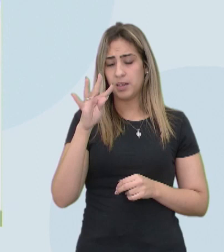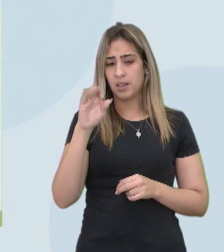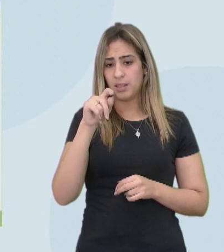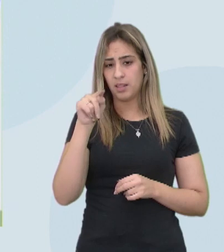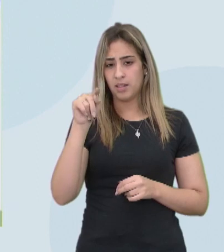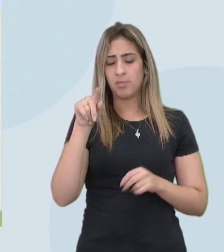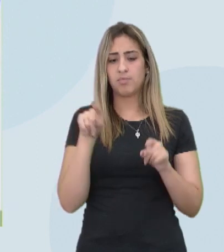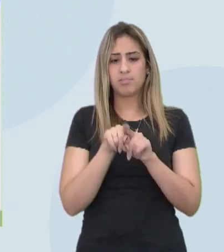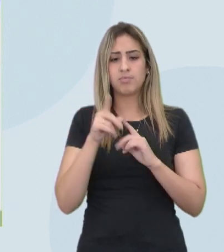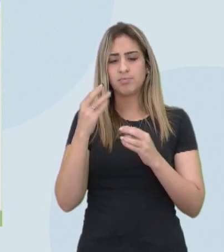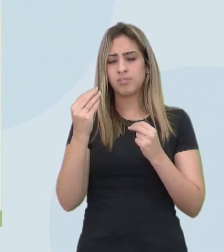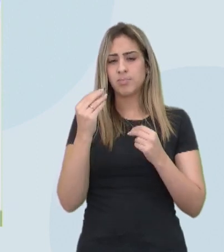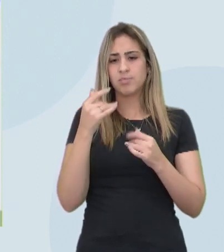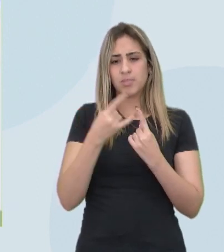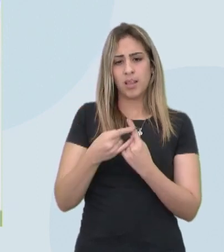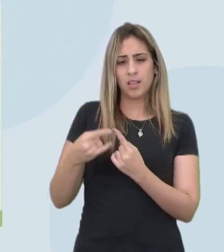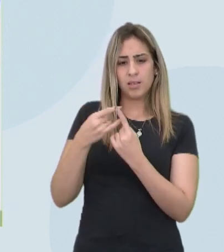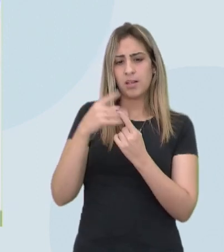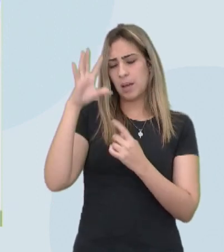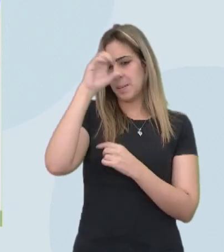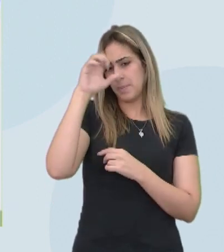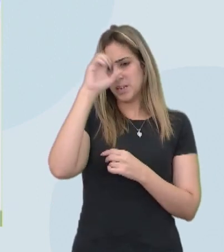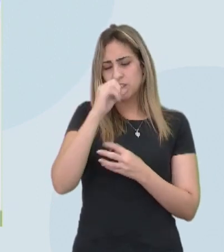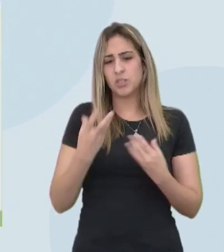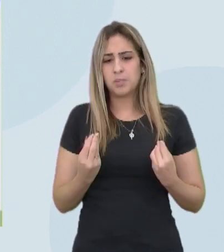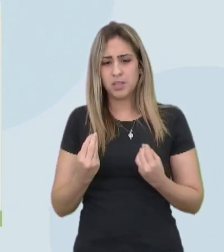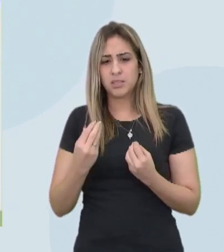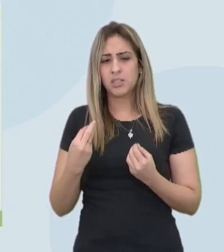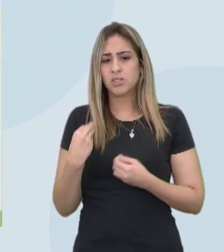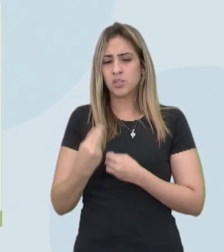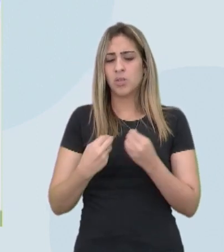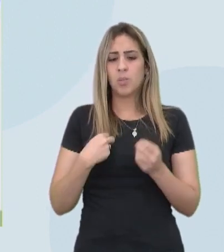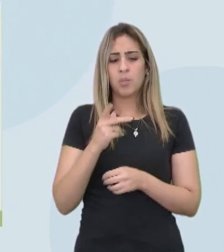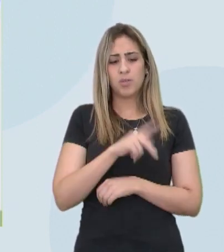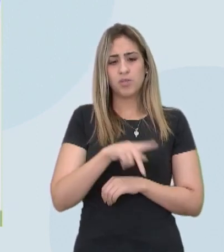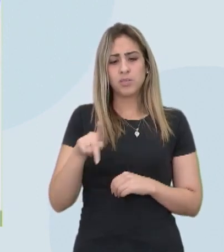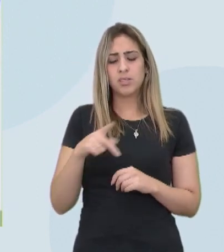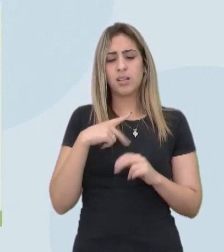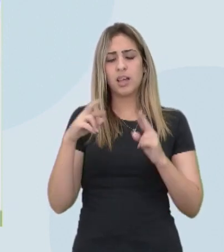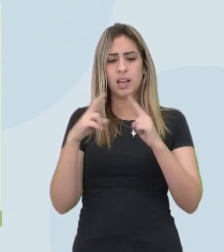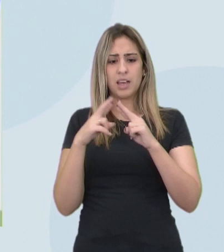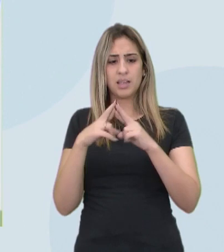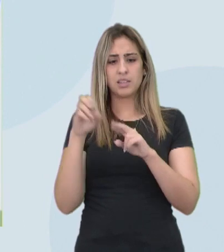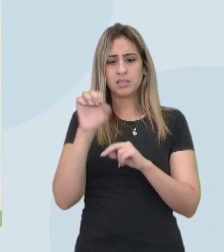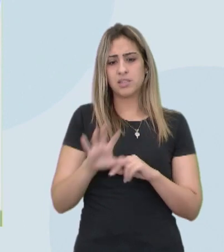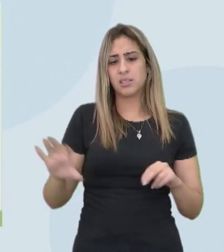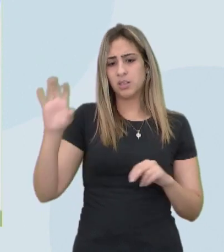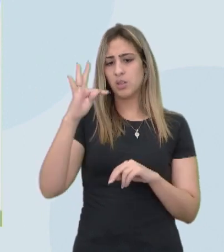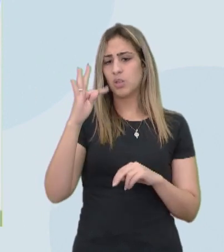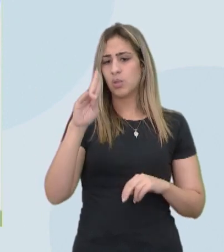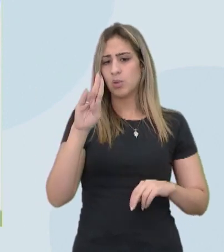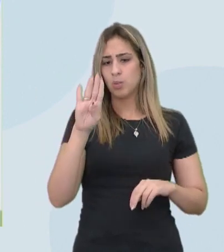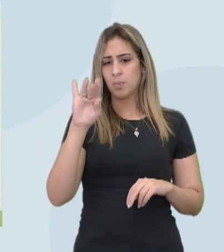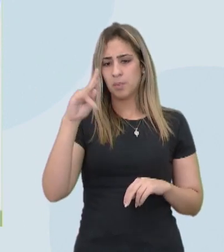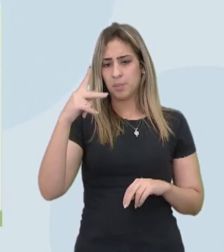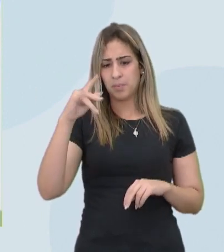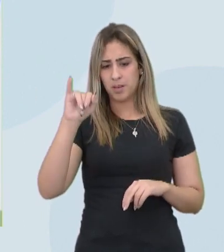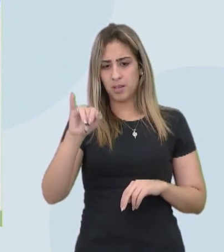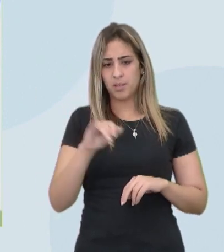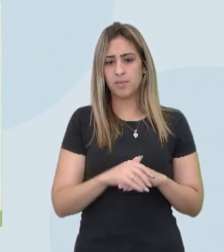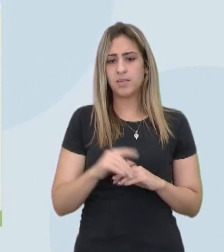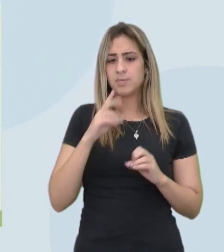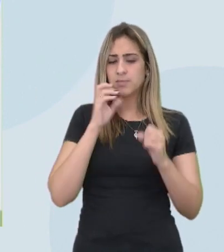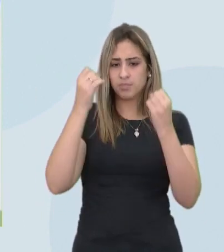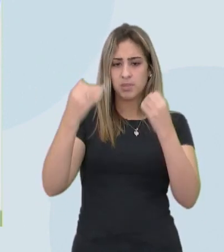live. Foi muito, aprendi bastante, tá? O professor, ele é da rede estadual, ele é da Escola Tupi. Explicou